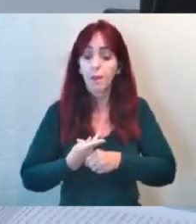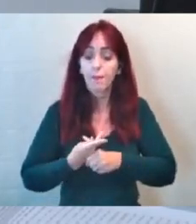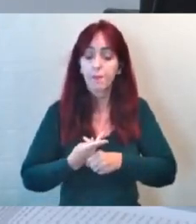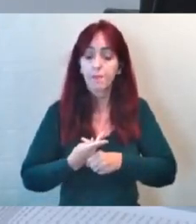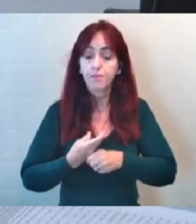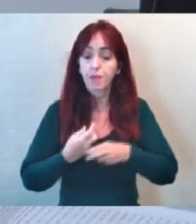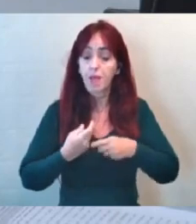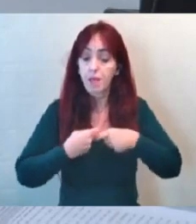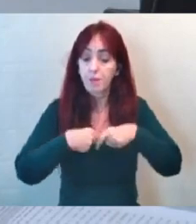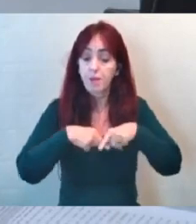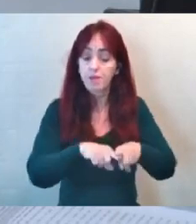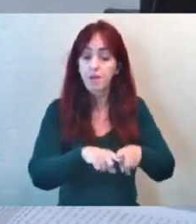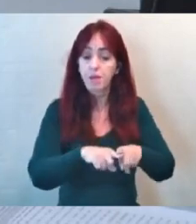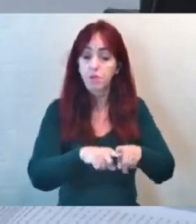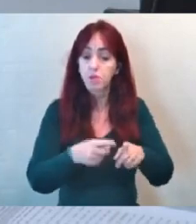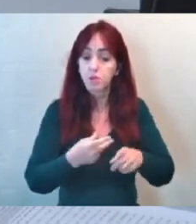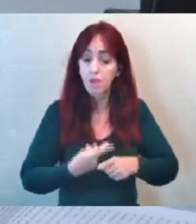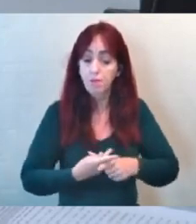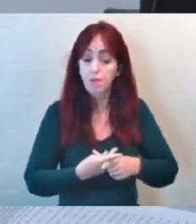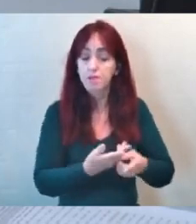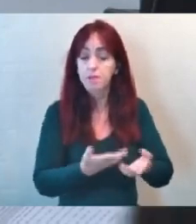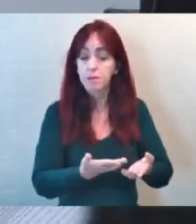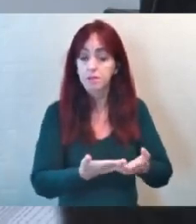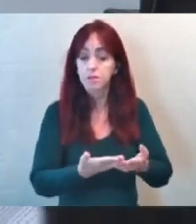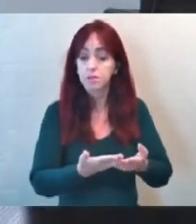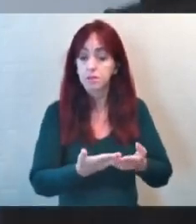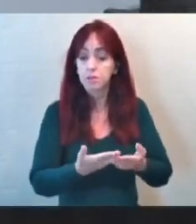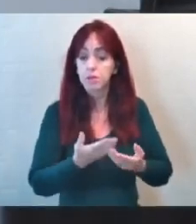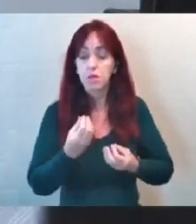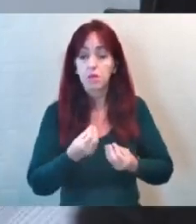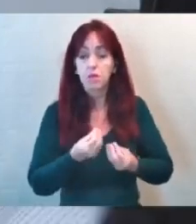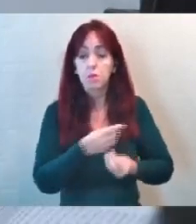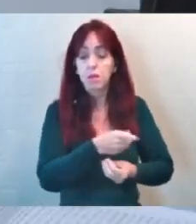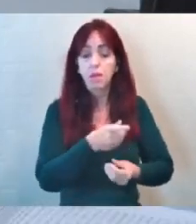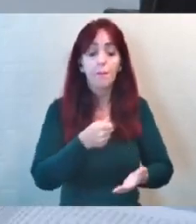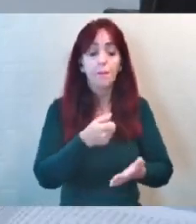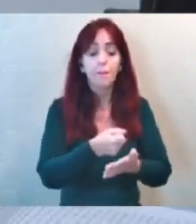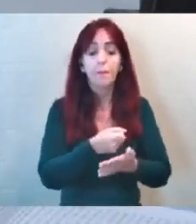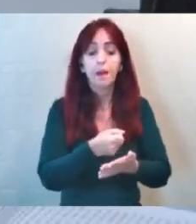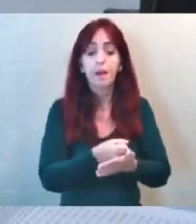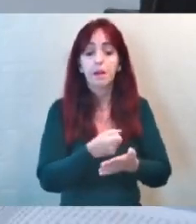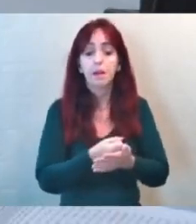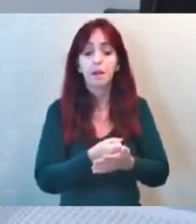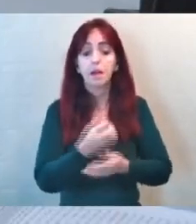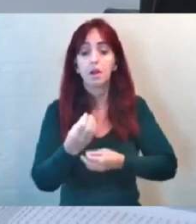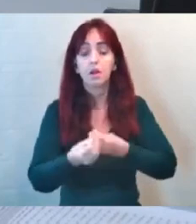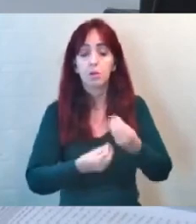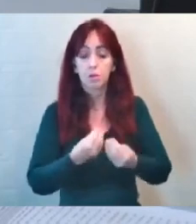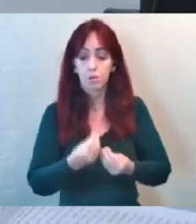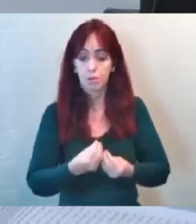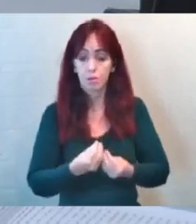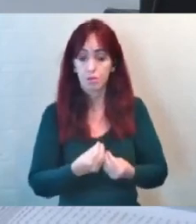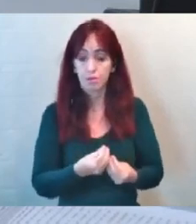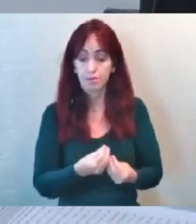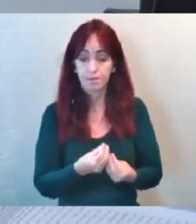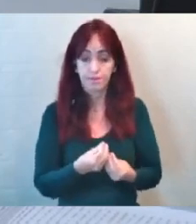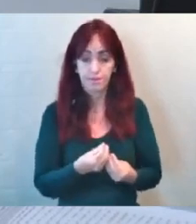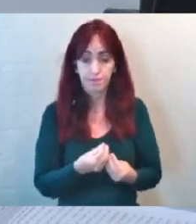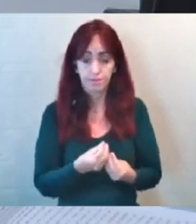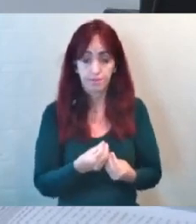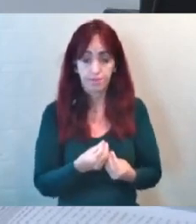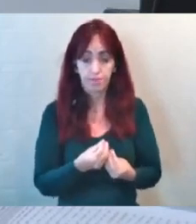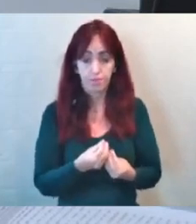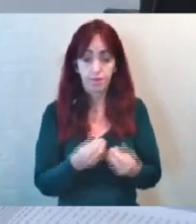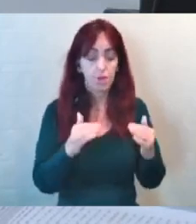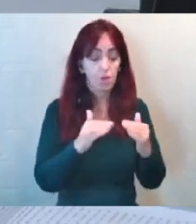forma de devolução está sendo acordada entre Transfácio e permissionários e